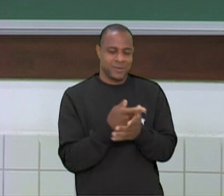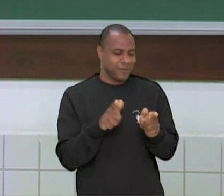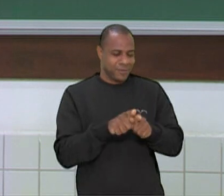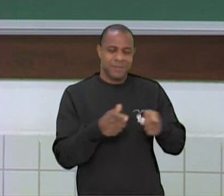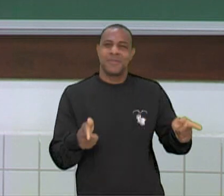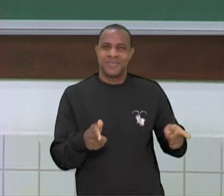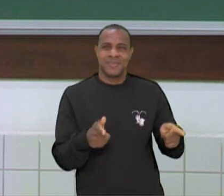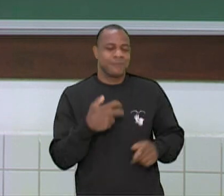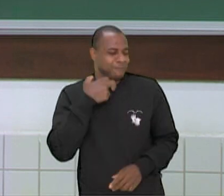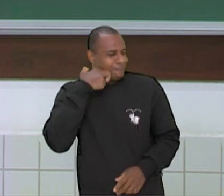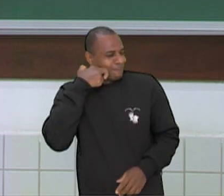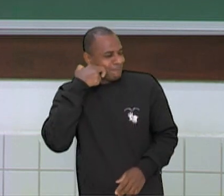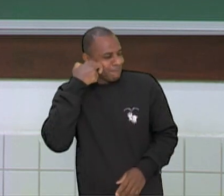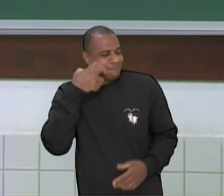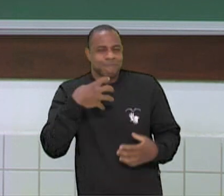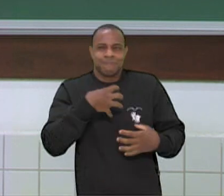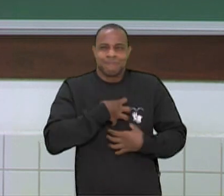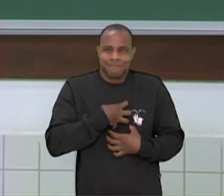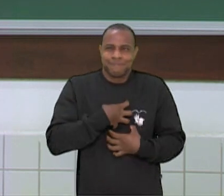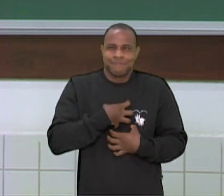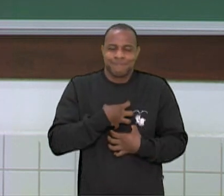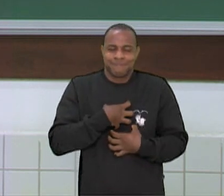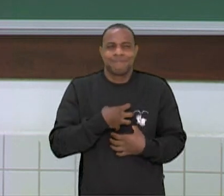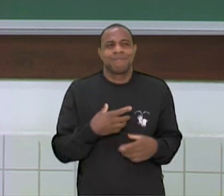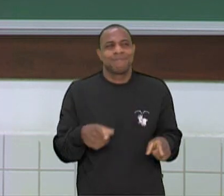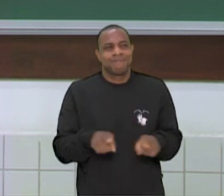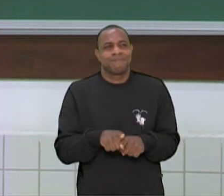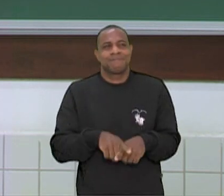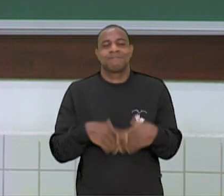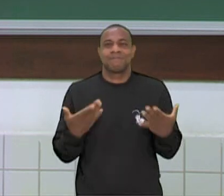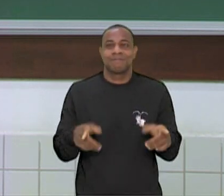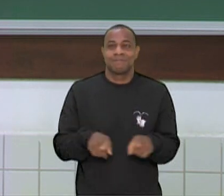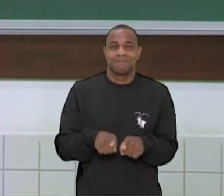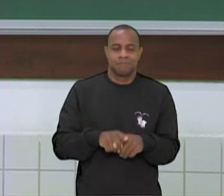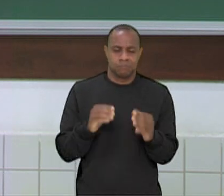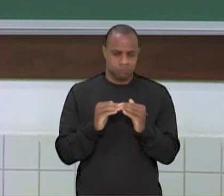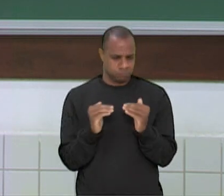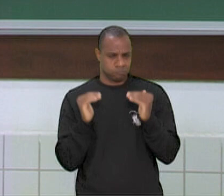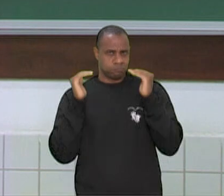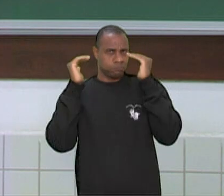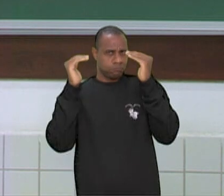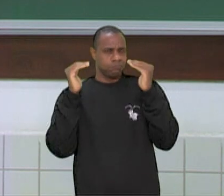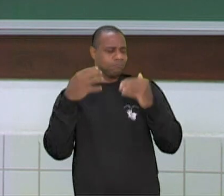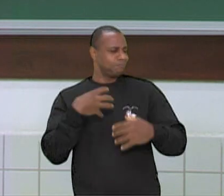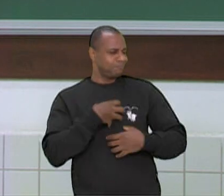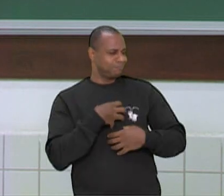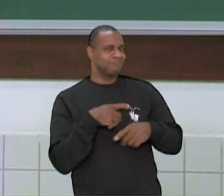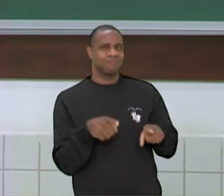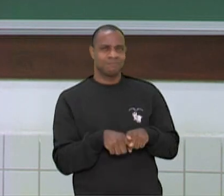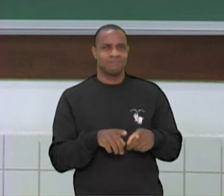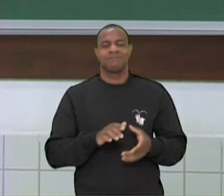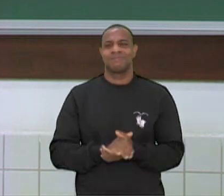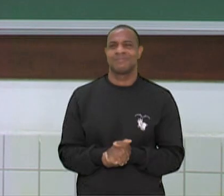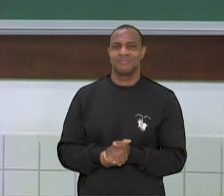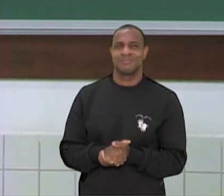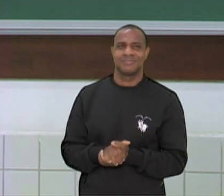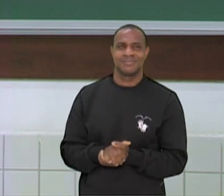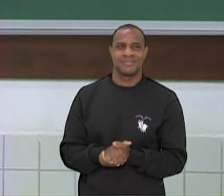e assim ela sentiu-se vingada e com um certo ar ali de superioridade intelectual, né? Vamos